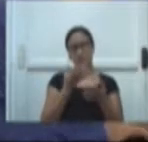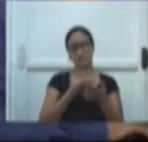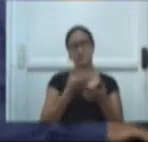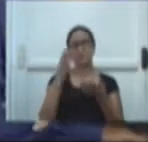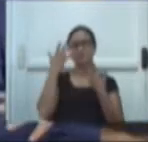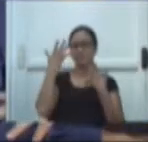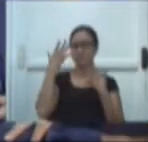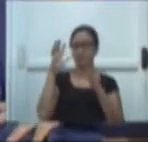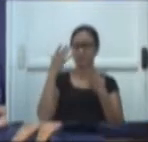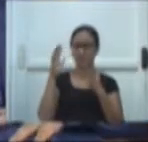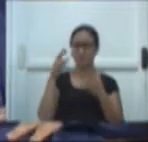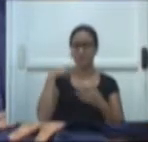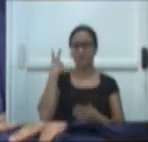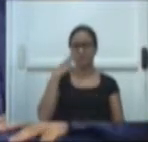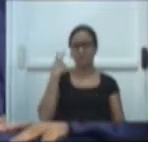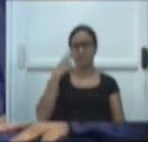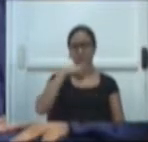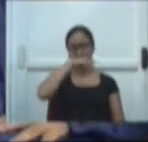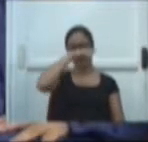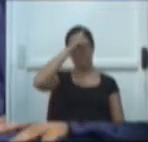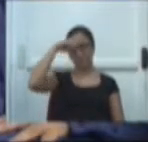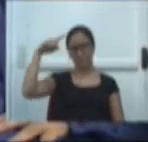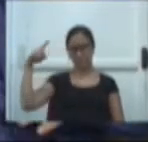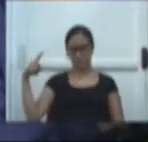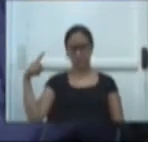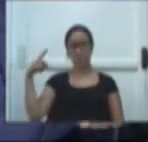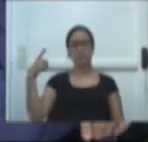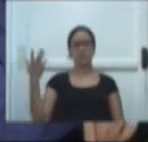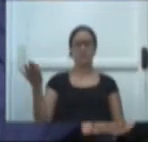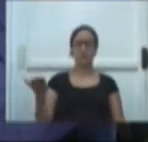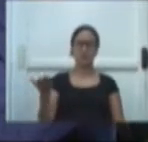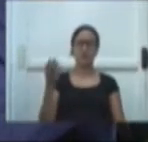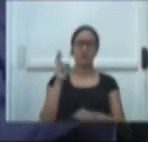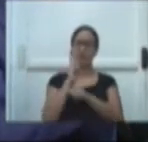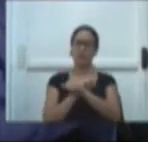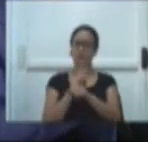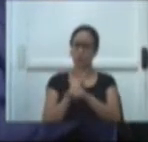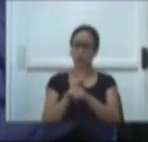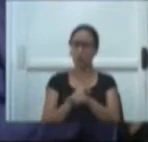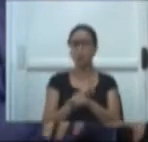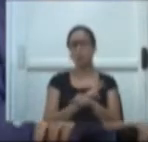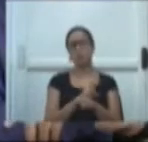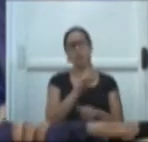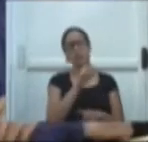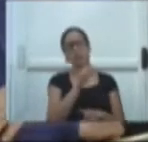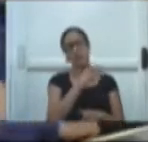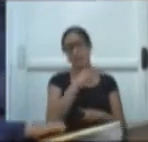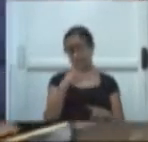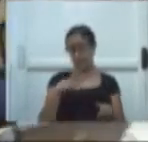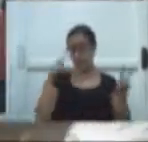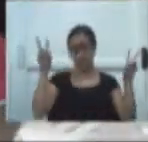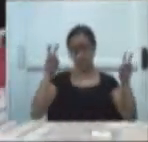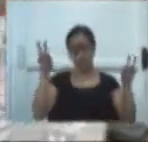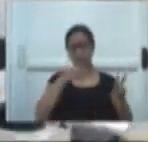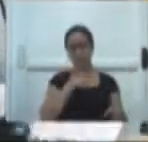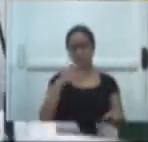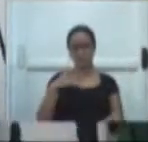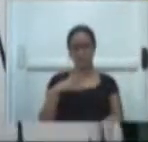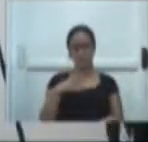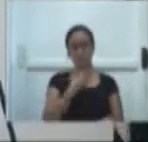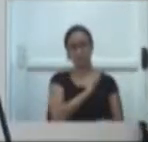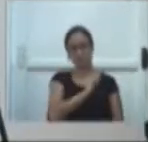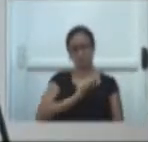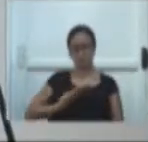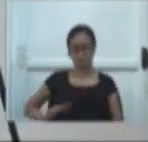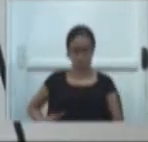que tem um cuidado todo especial pela saúde pública e que entende do assunto e que está